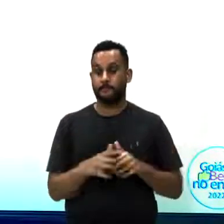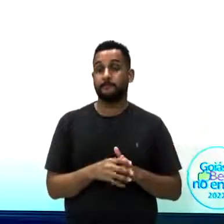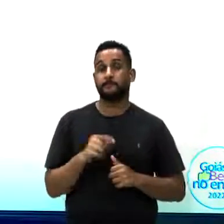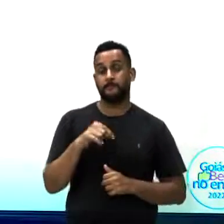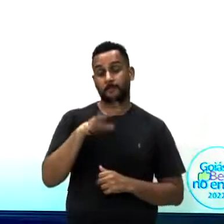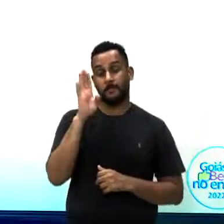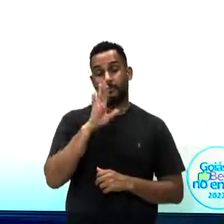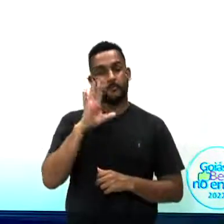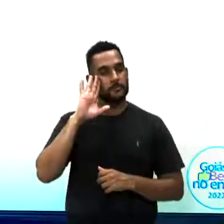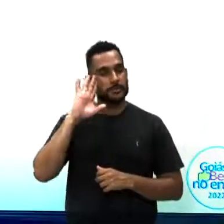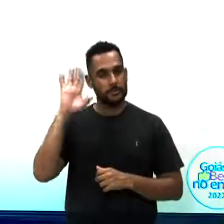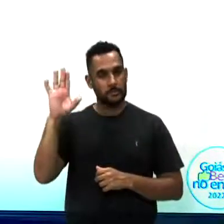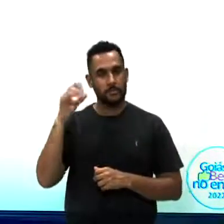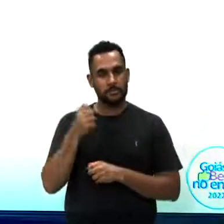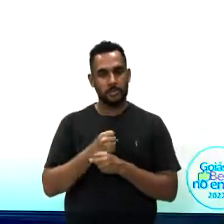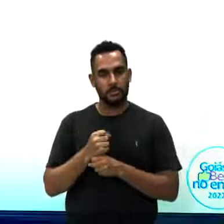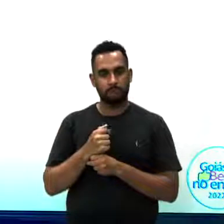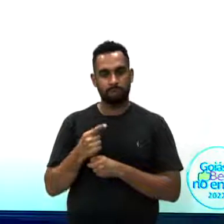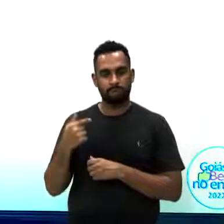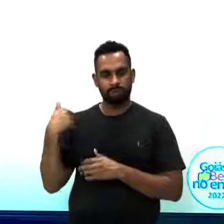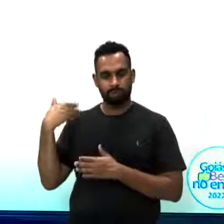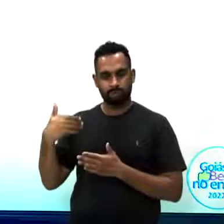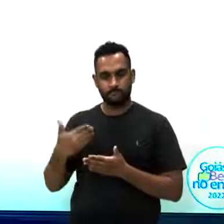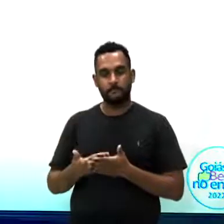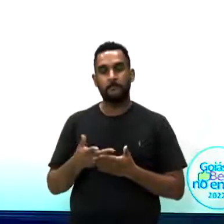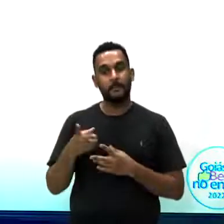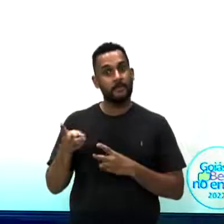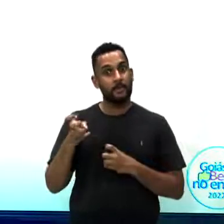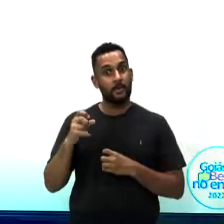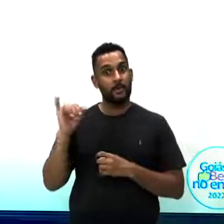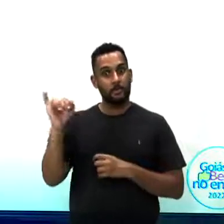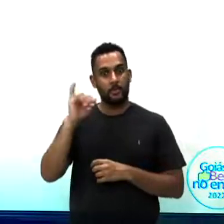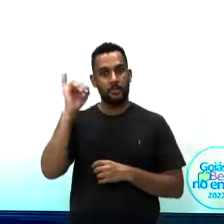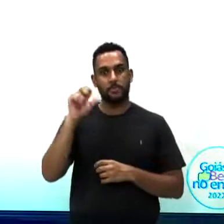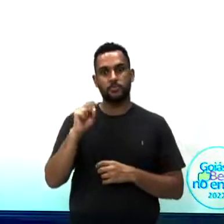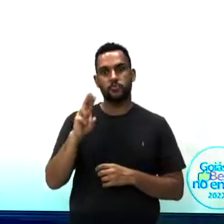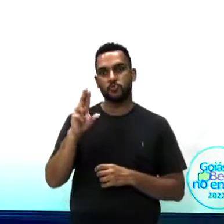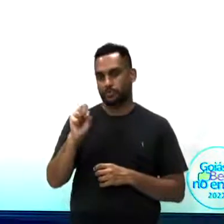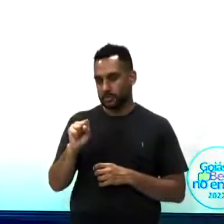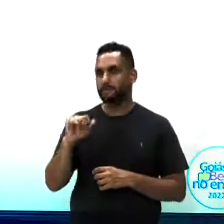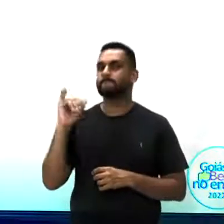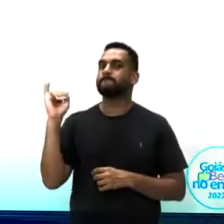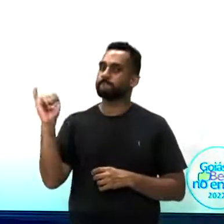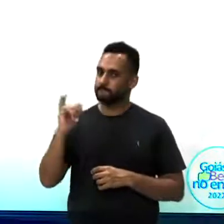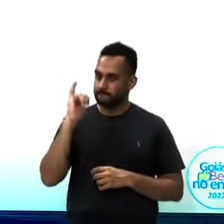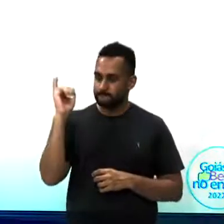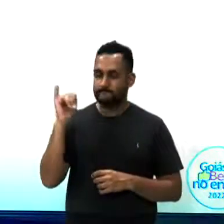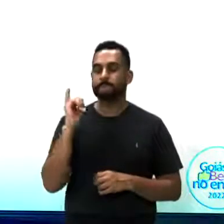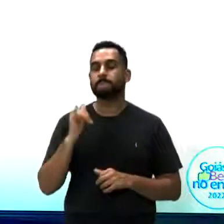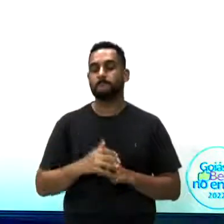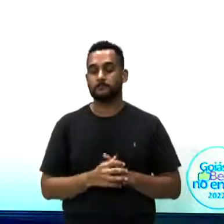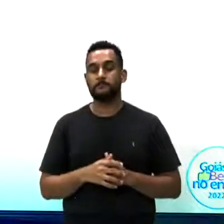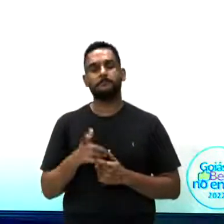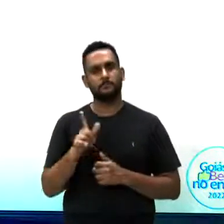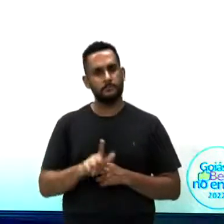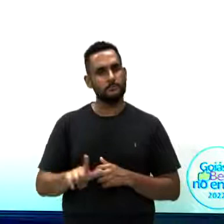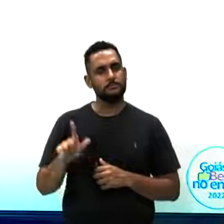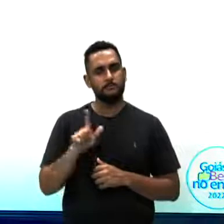Brasil, principalmente nesses últimos anos, a gente viu a importância do nosso sistema único de saúde, então o SUS. Tá? É claro